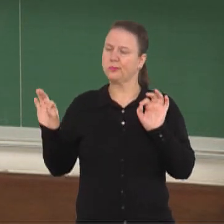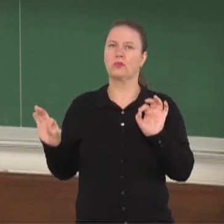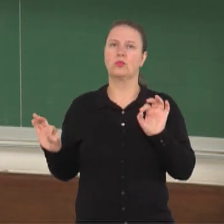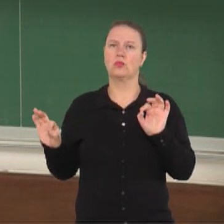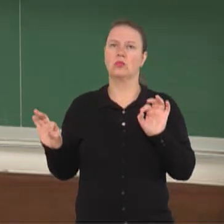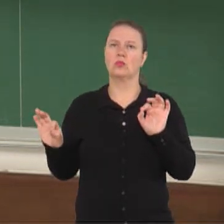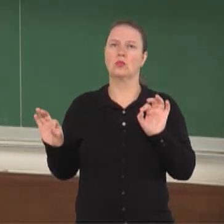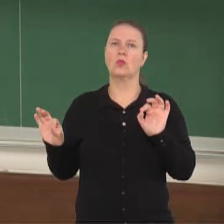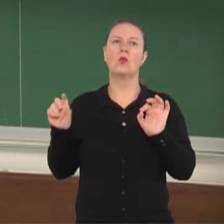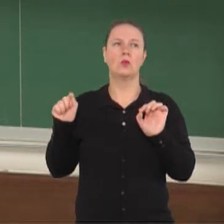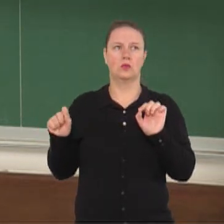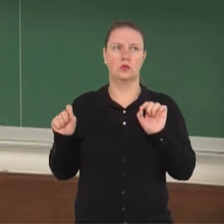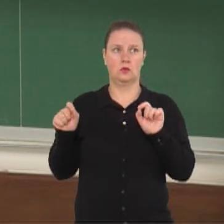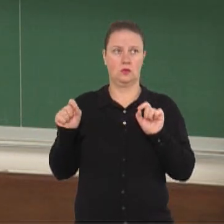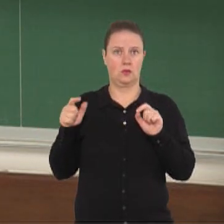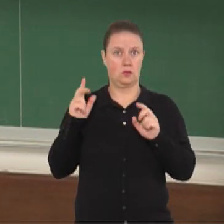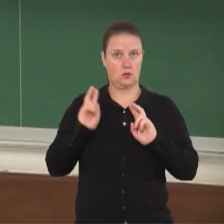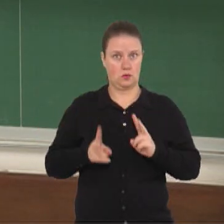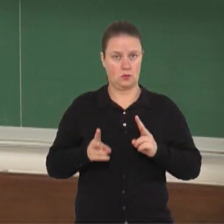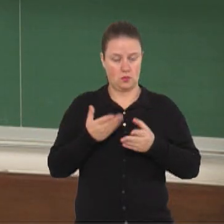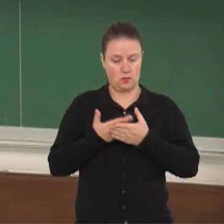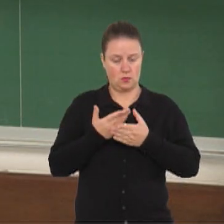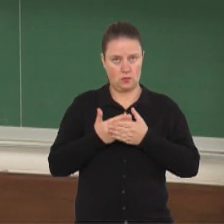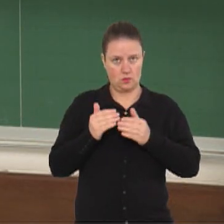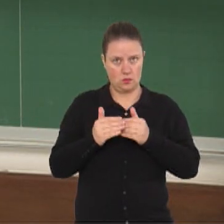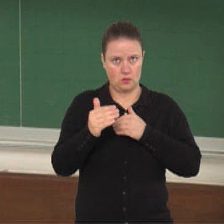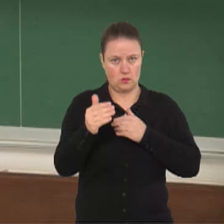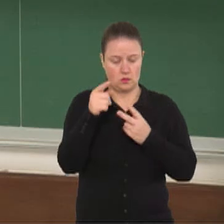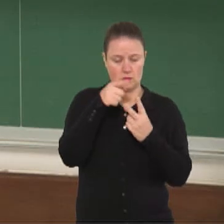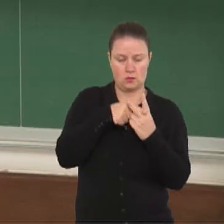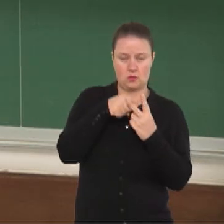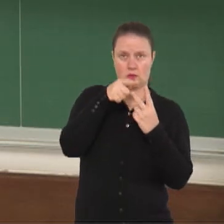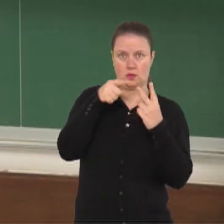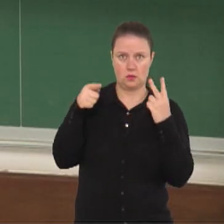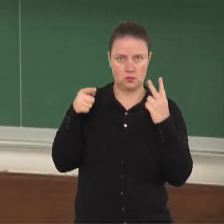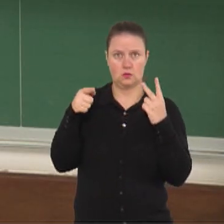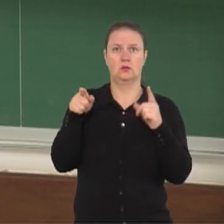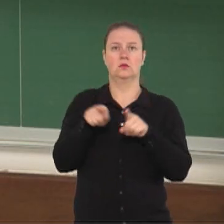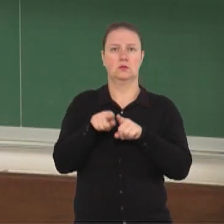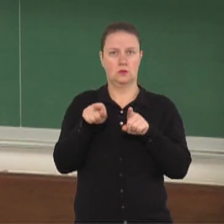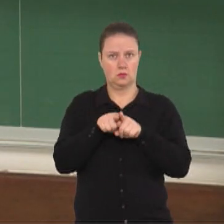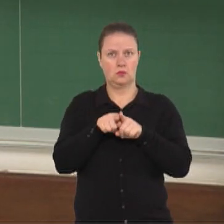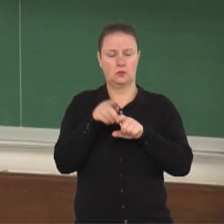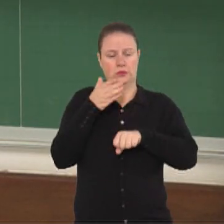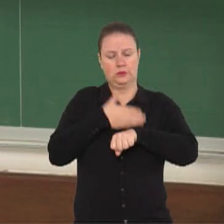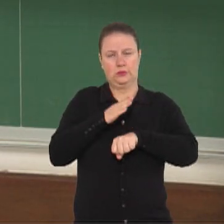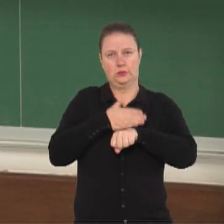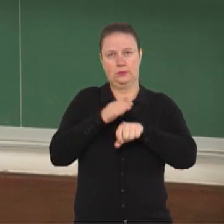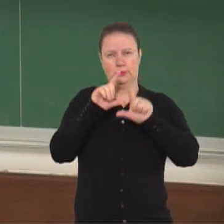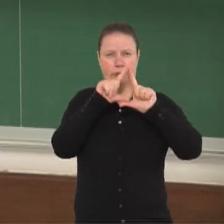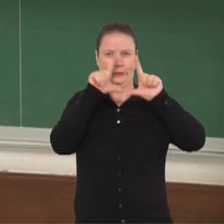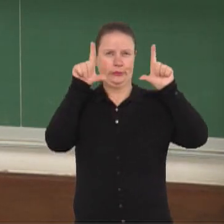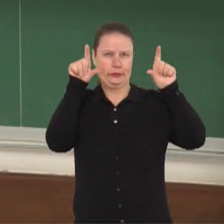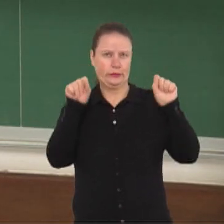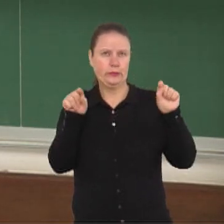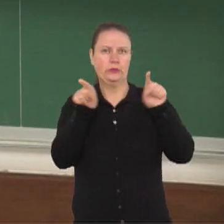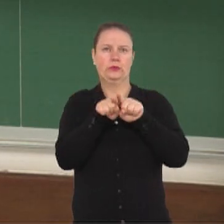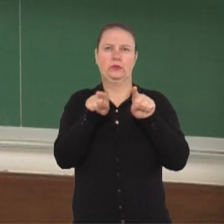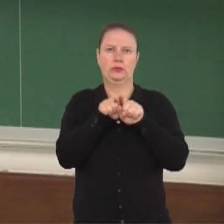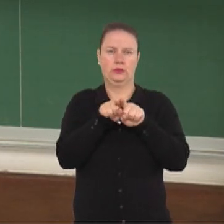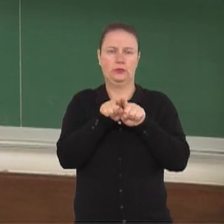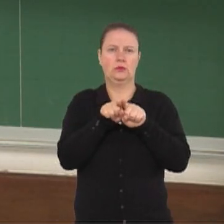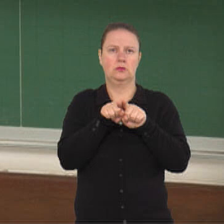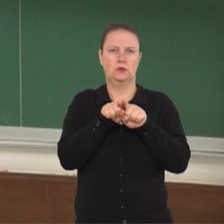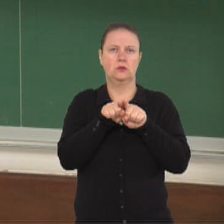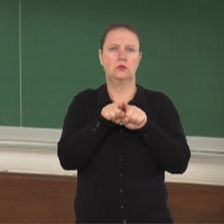da função. Nós vamos nas próximas aulas falar de raiz de função, zero de função, aplicar a forma resolutiva da equação do segundo